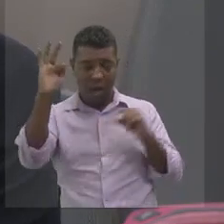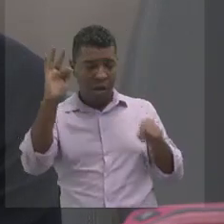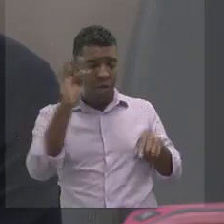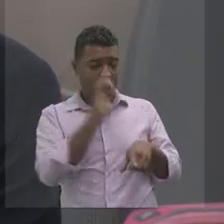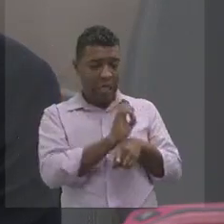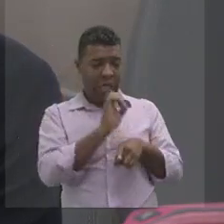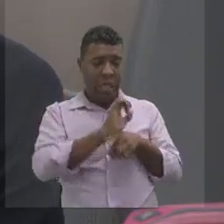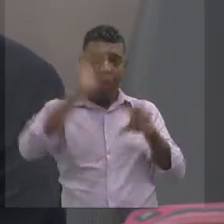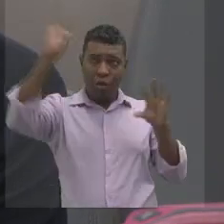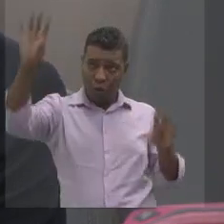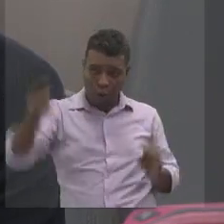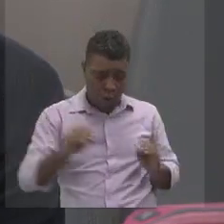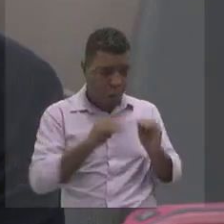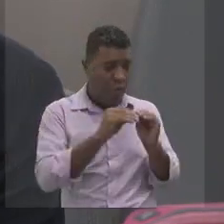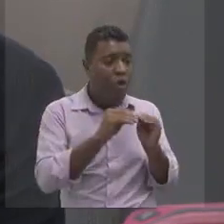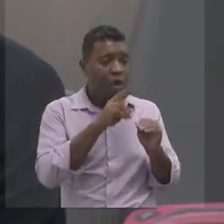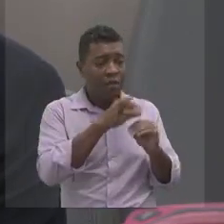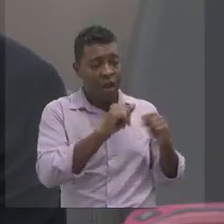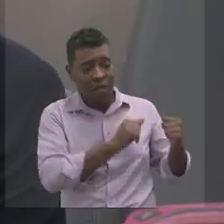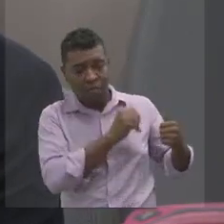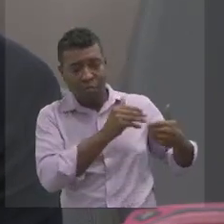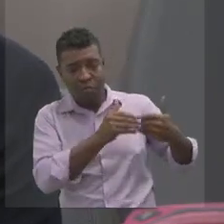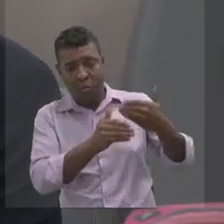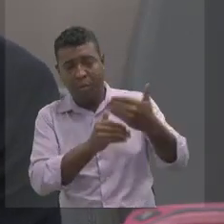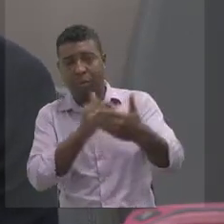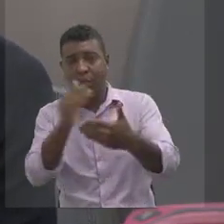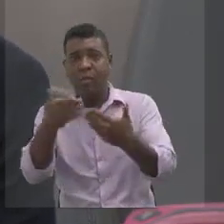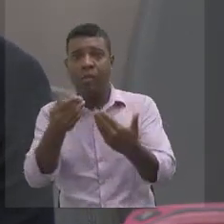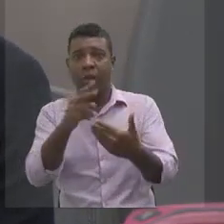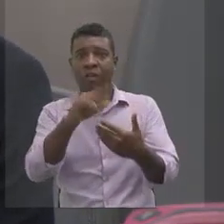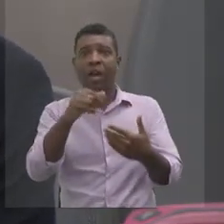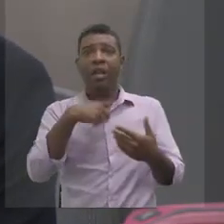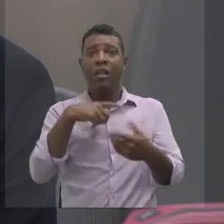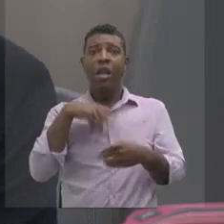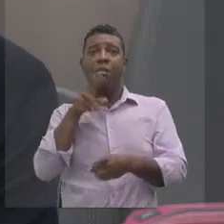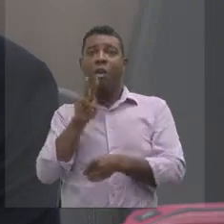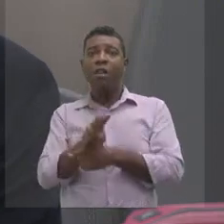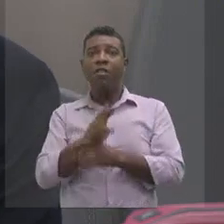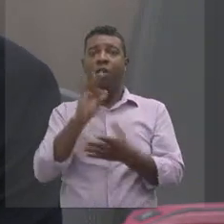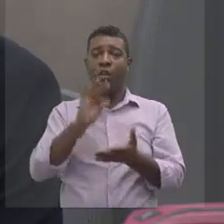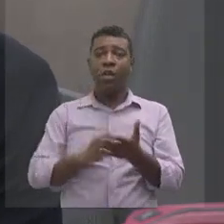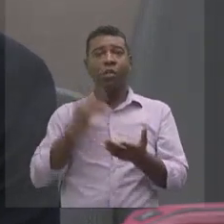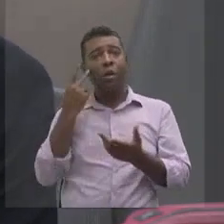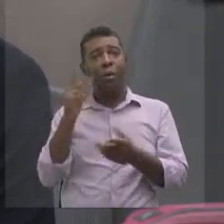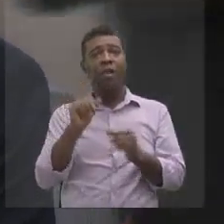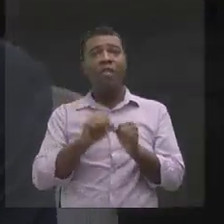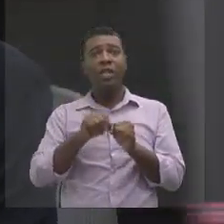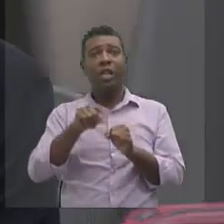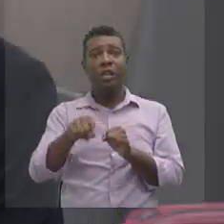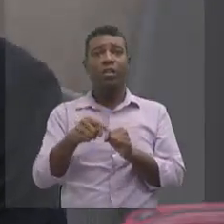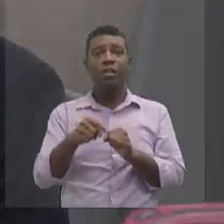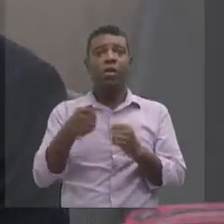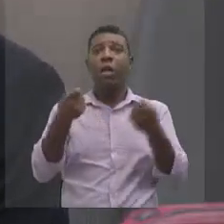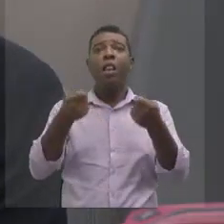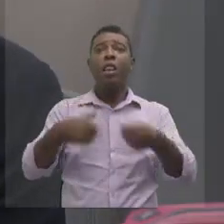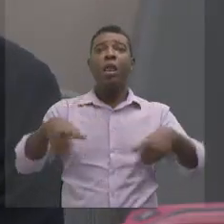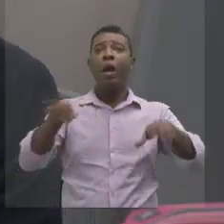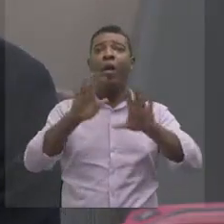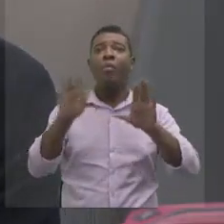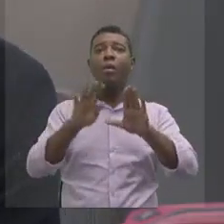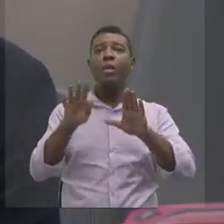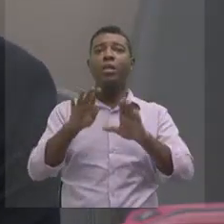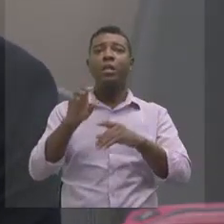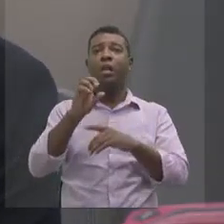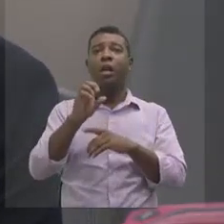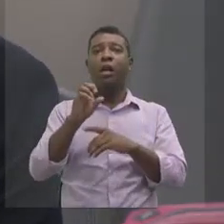trazer agora com o próprio fluxo da concessão ela tem as previsões contratuais para isso né A não necessidade nenhum subsídio ao longo do período da concessão